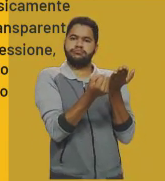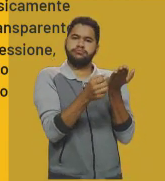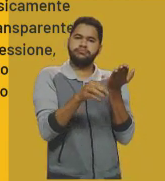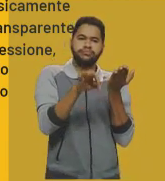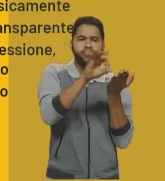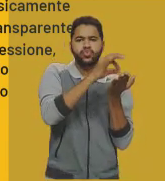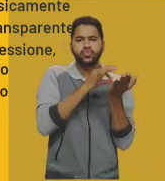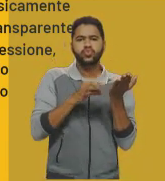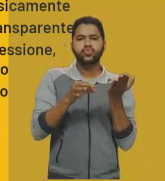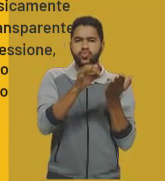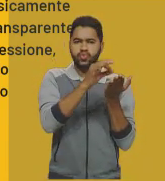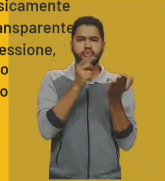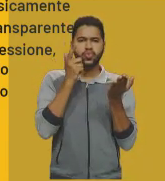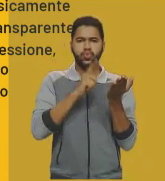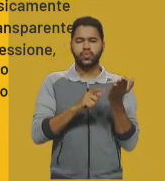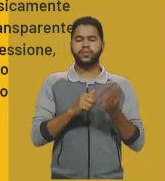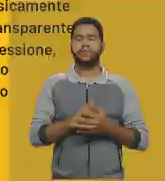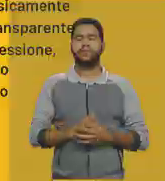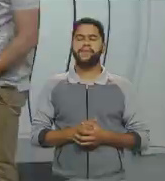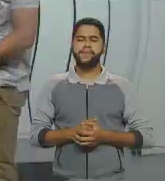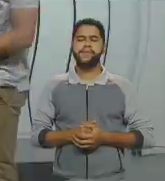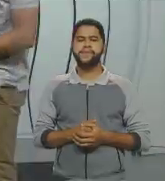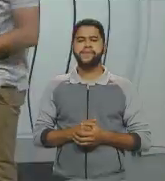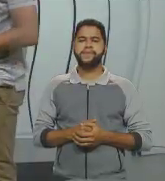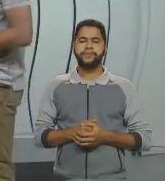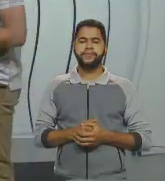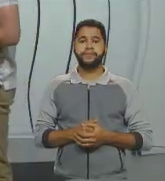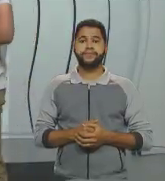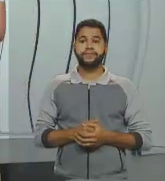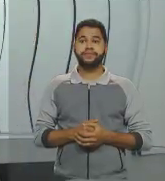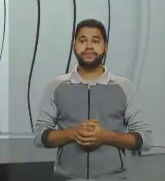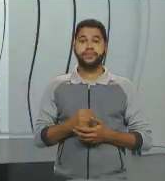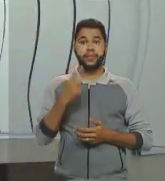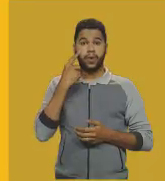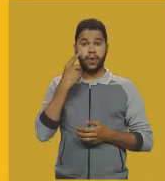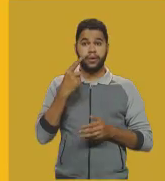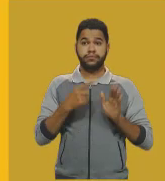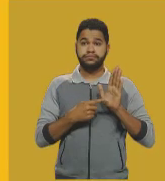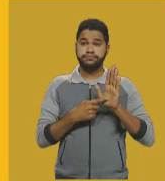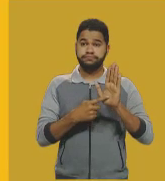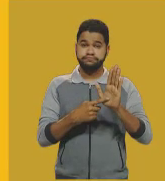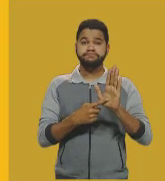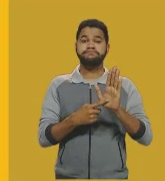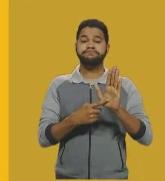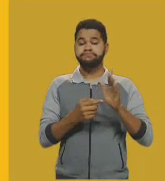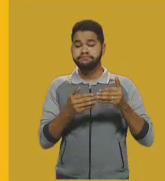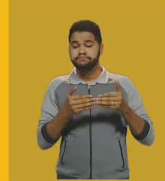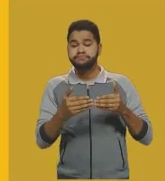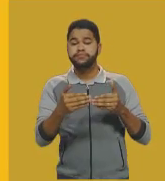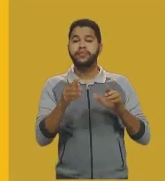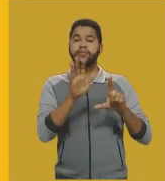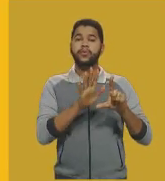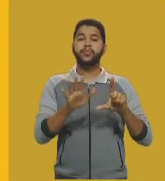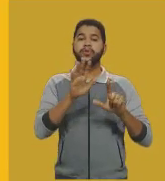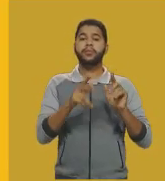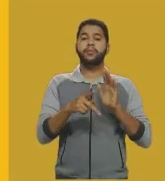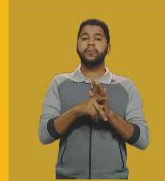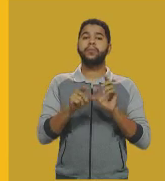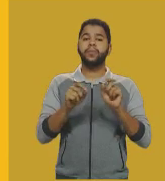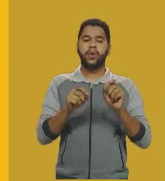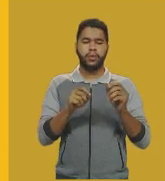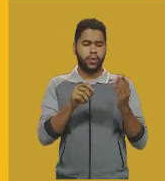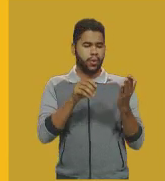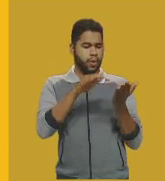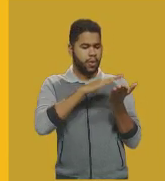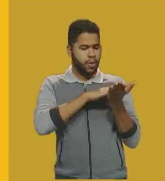acordo com o ponto onde ocorre o toque. A imagem a seguir é uma simplificação do circuito formado pelas placas,